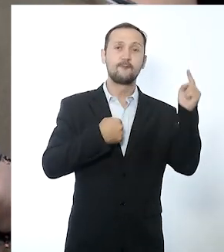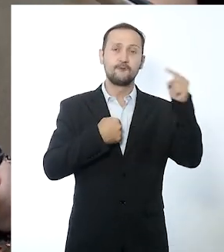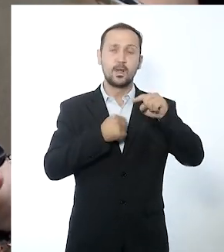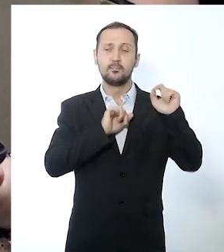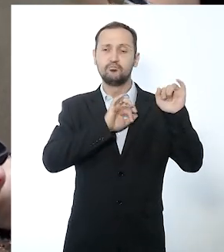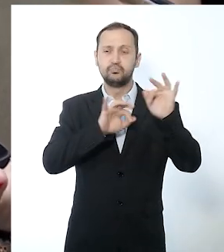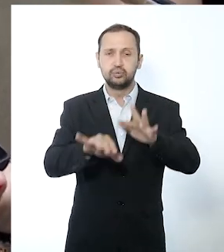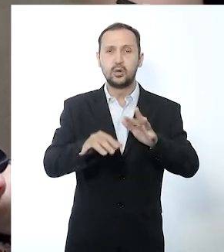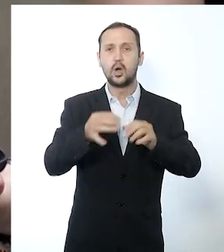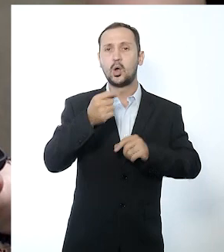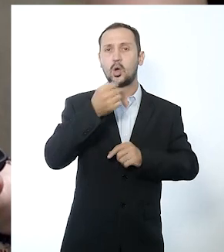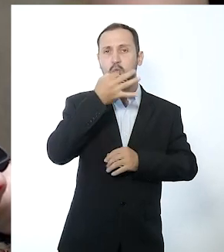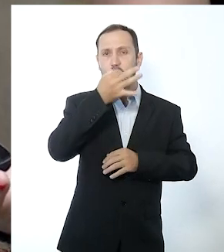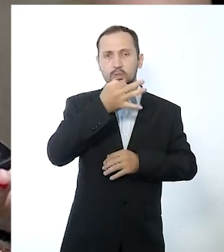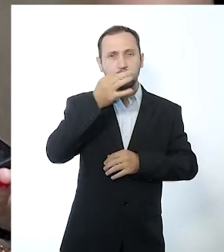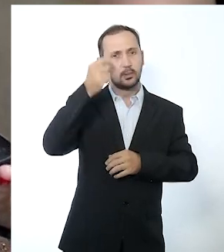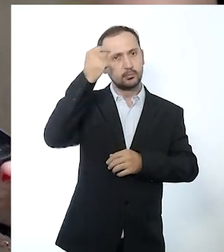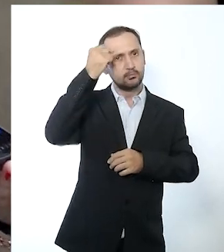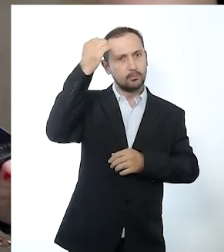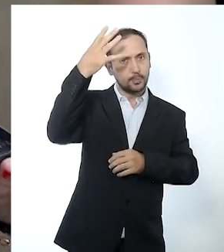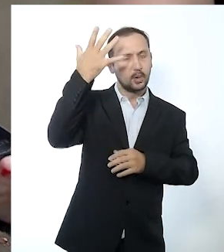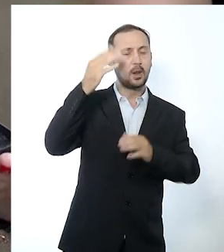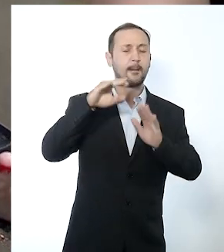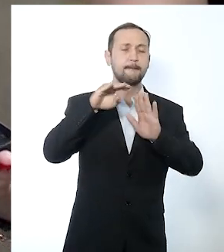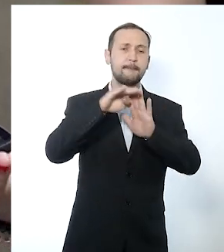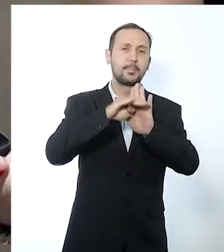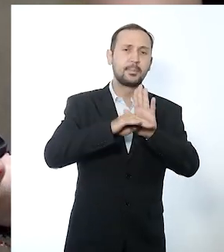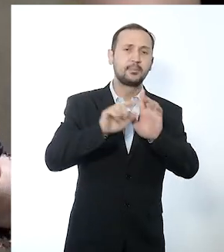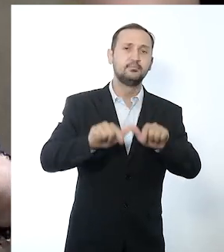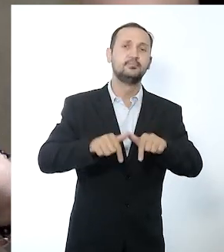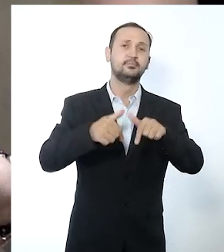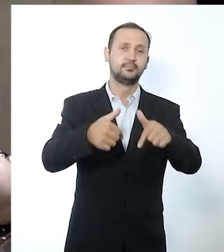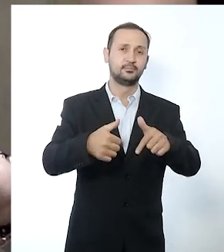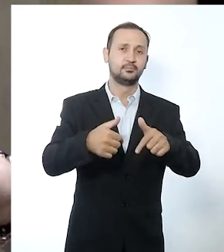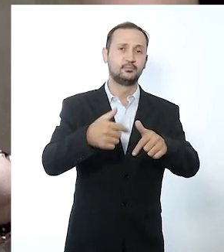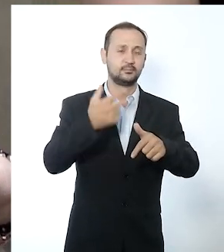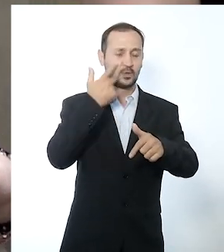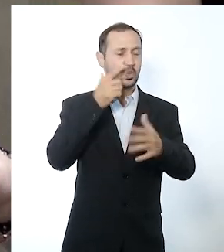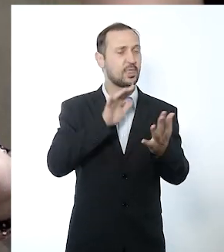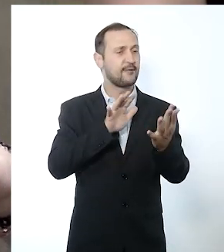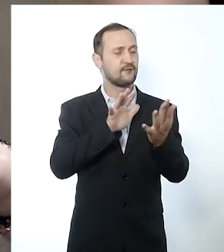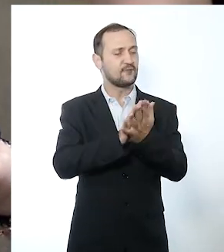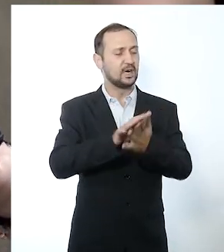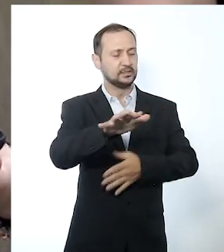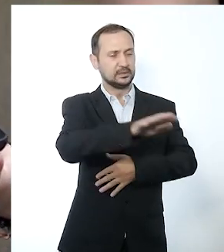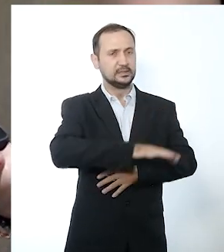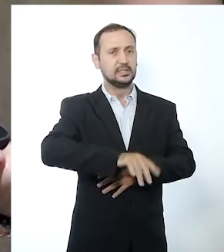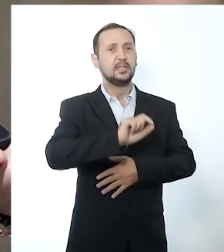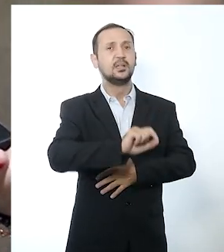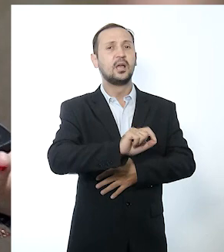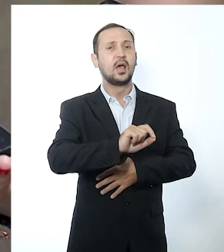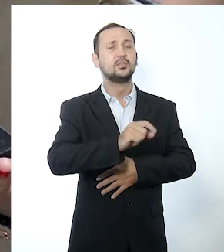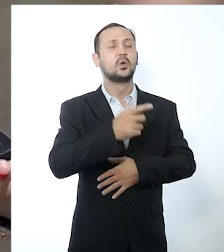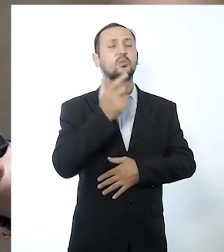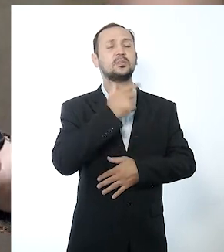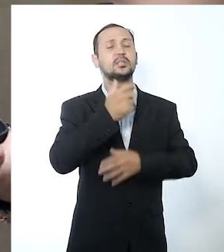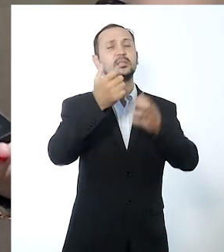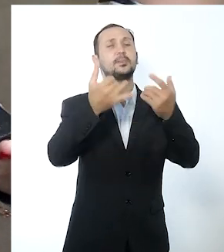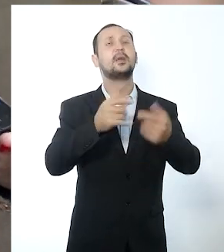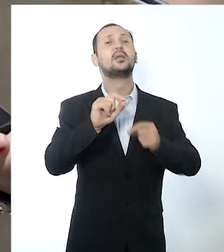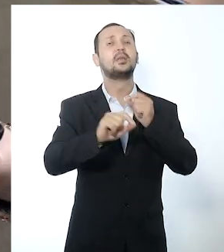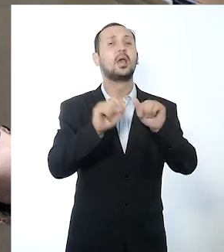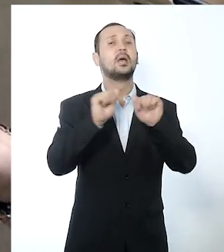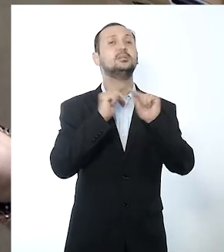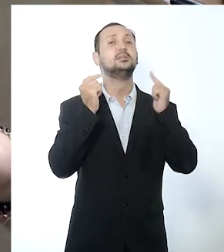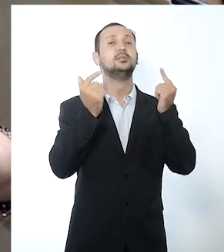com novas ideias, com ações. Então, diante disso tudo, nós podemos dizer que a